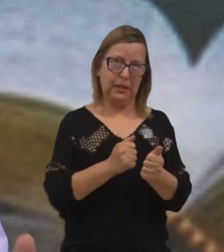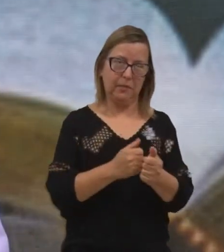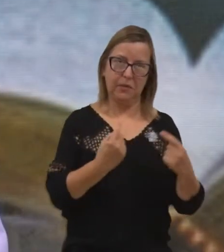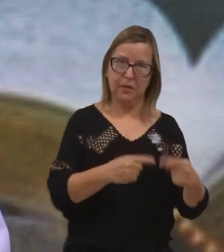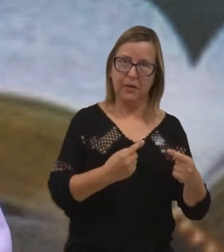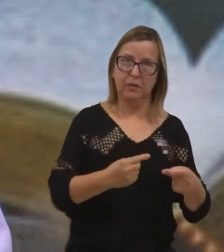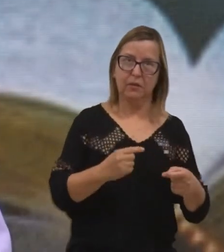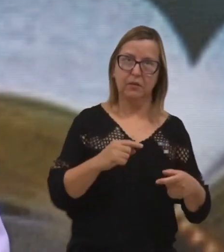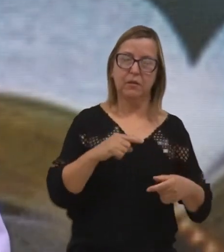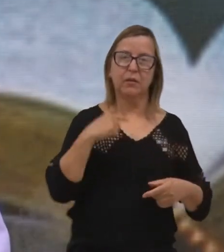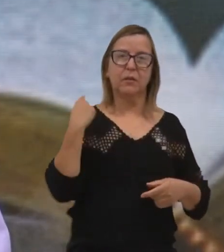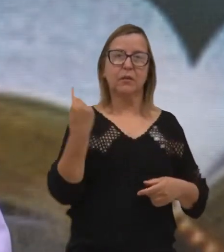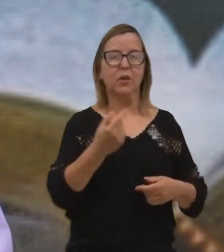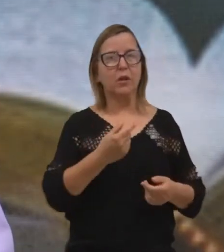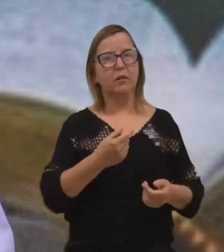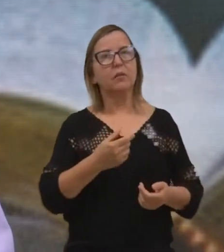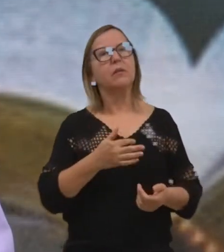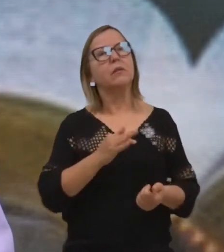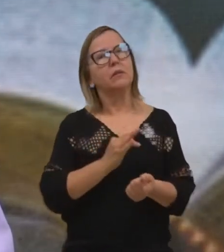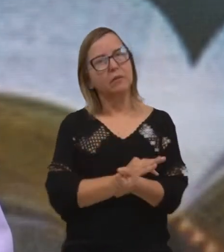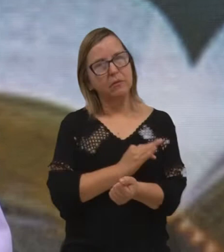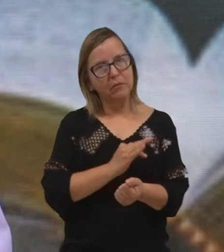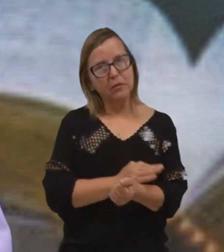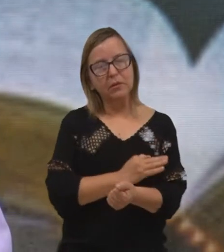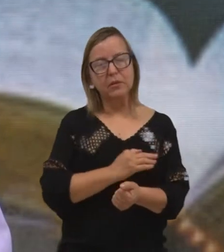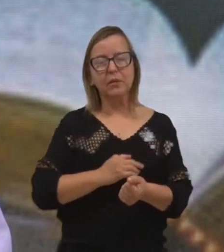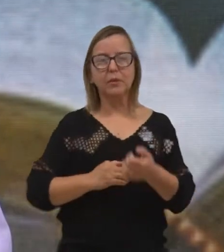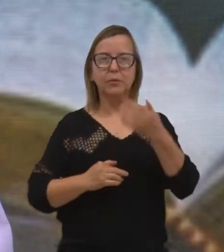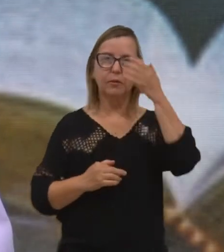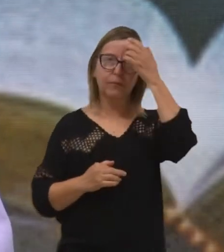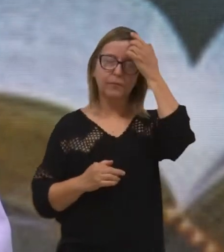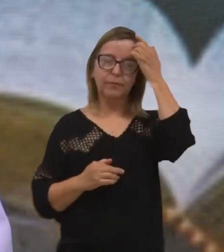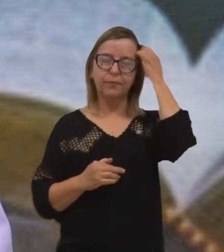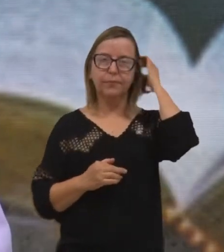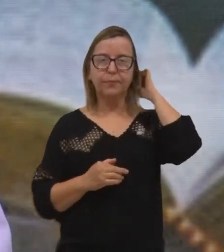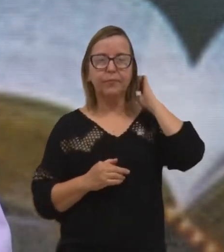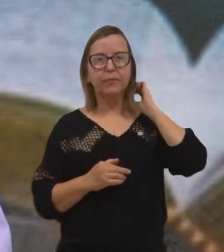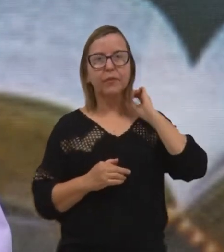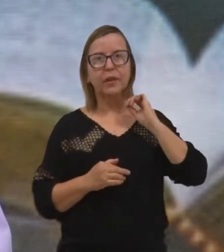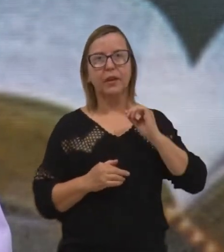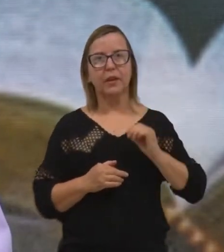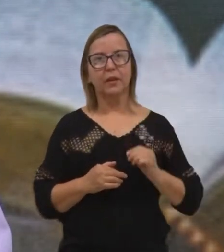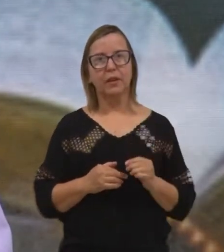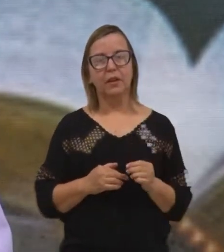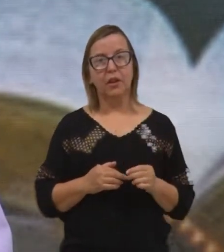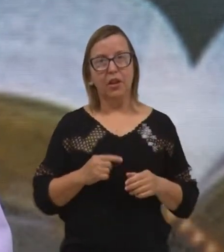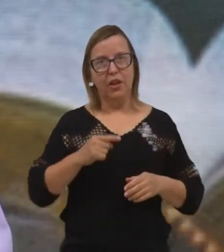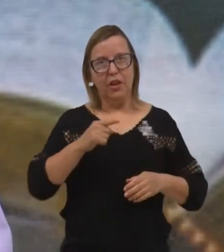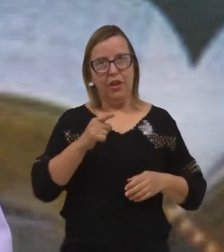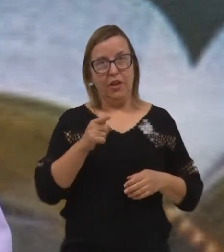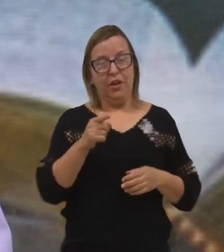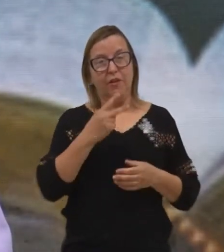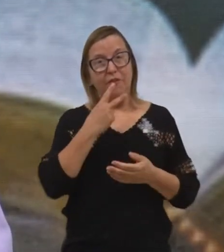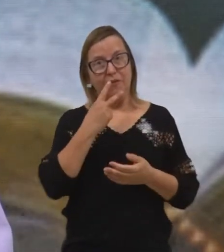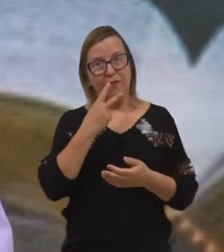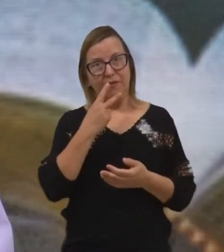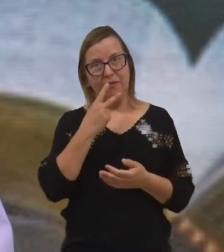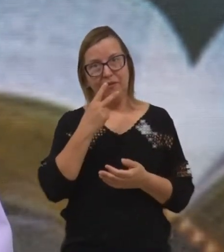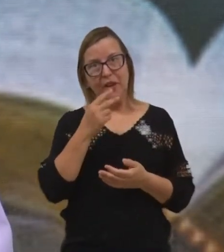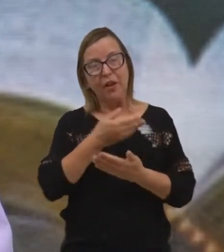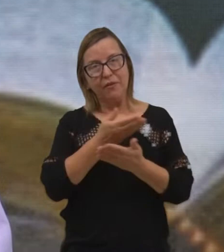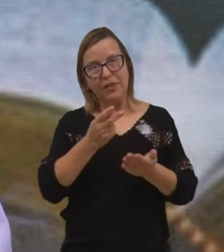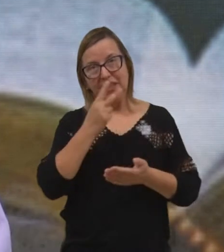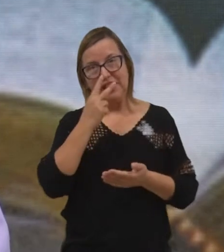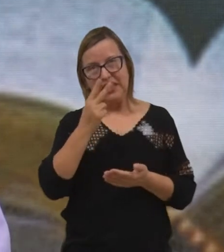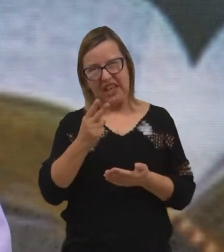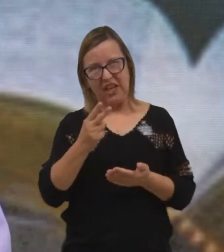nós nos afadigamos. Servir não é você se colocar numa posição de superioridade, mas você